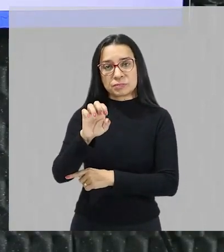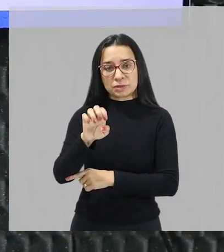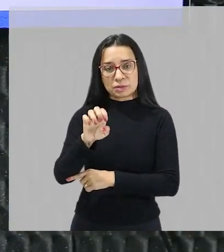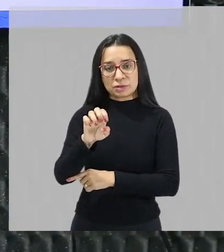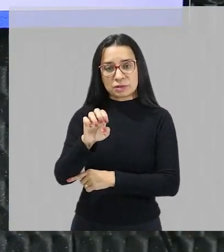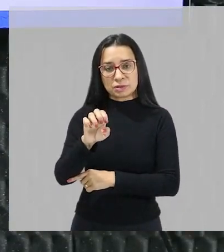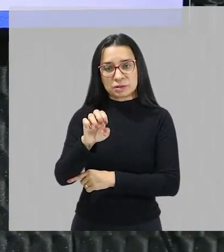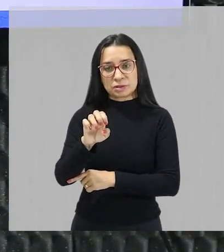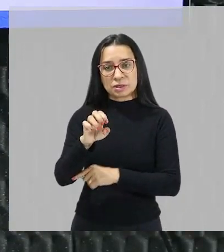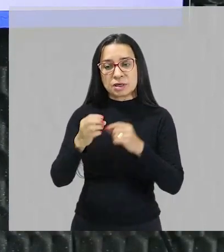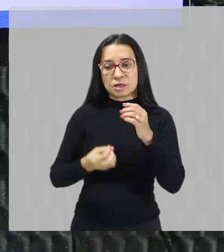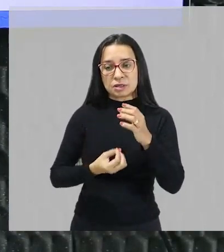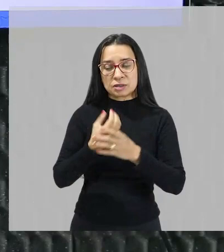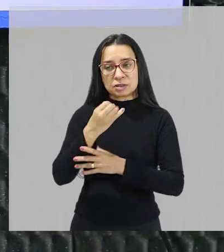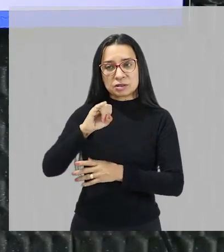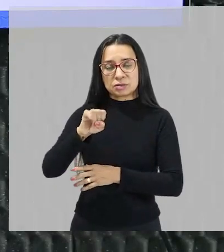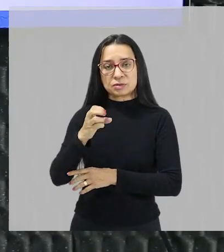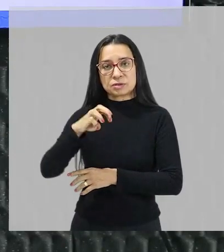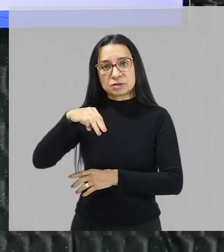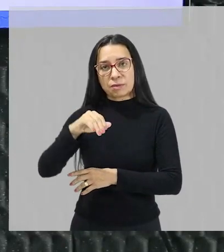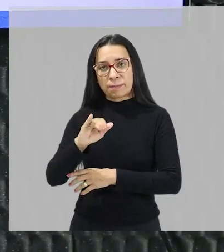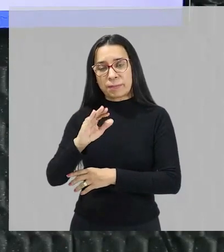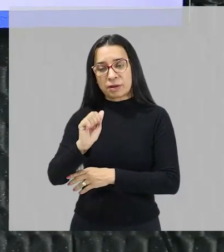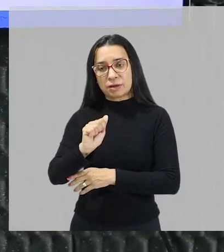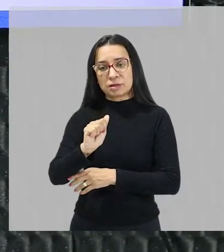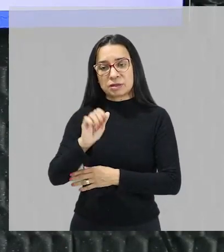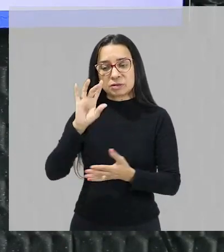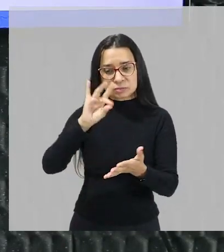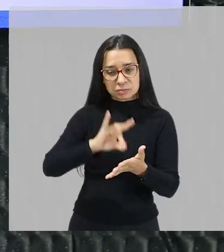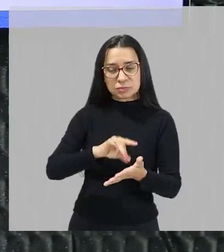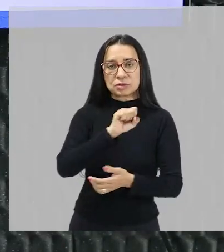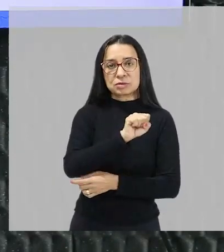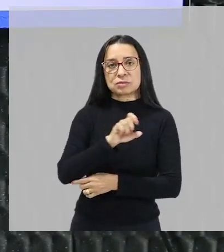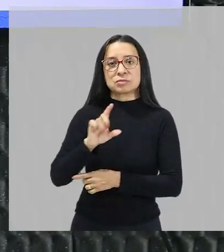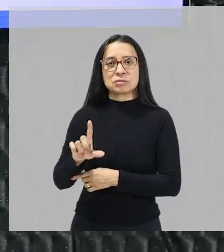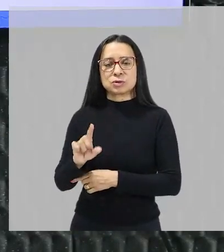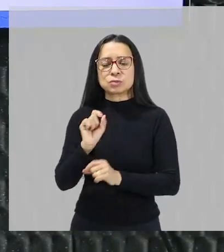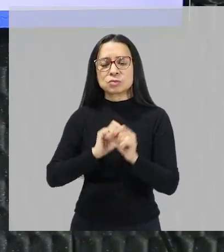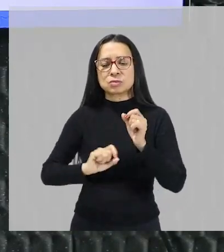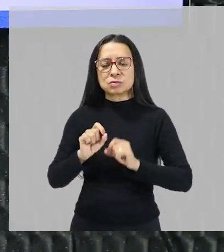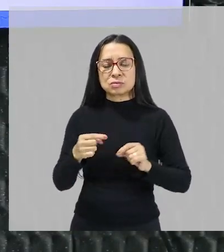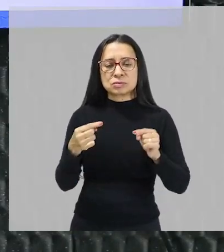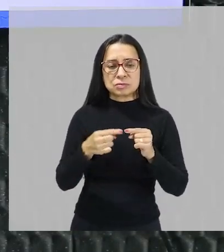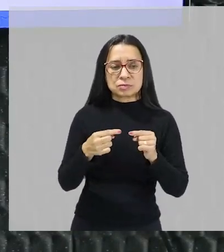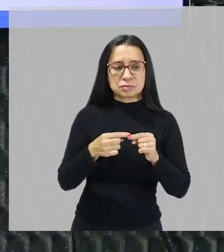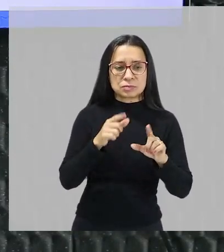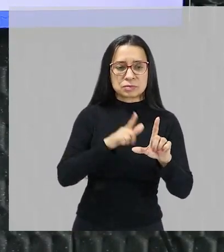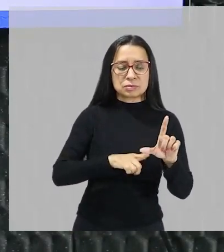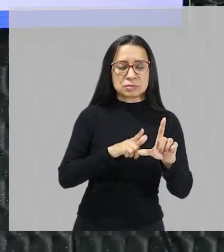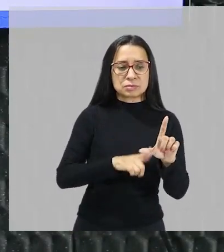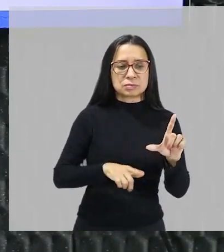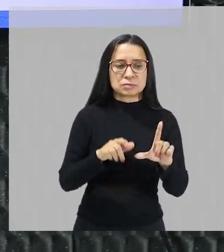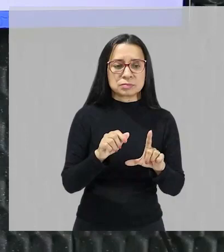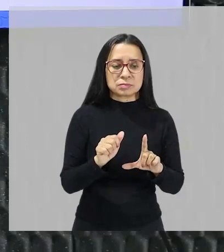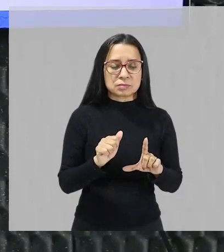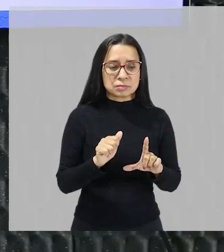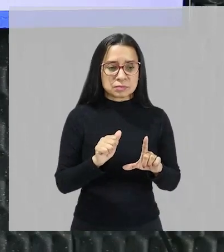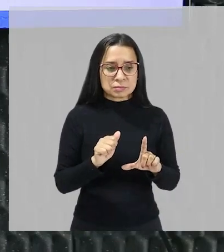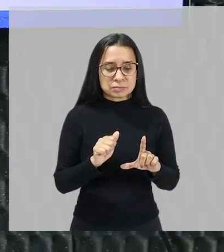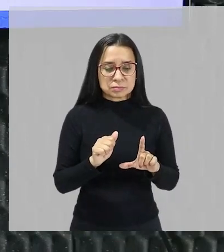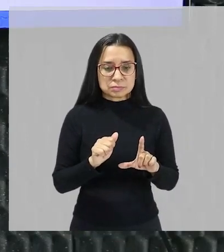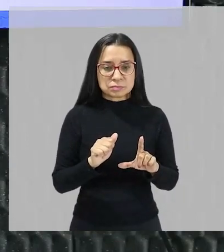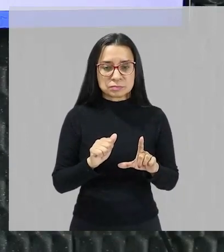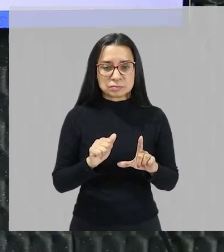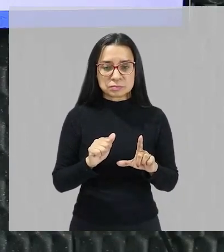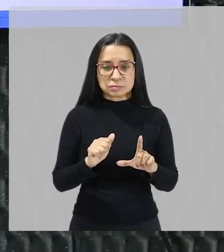que nasceu na Jamaica, que se consolidou em São Luís. Então, o que isso tem a ver? Letra A. Demonstra o quê? A